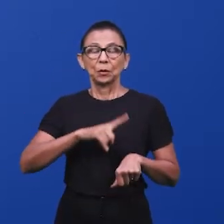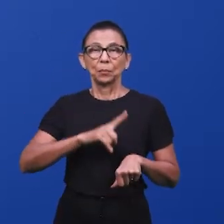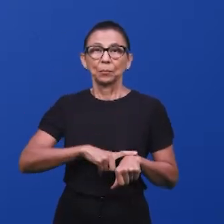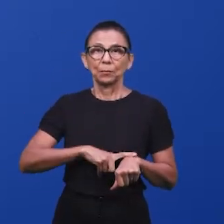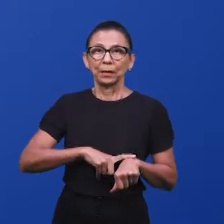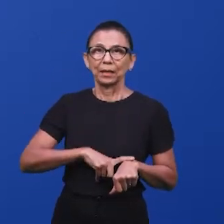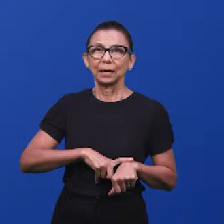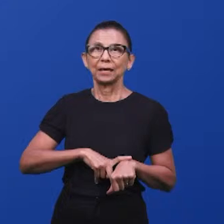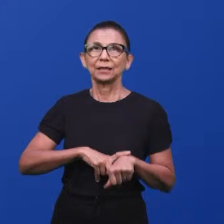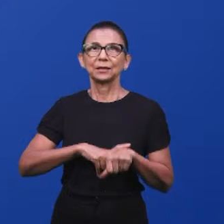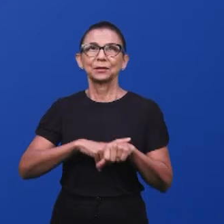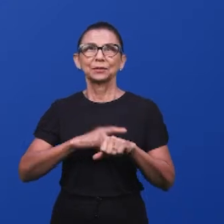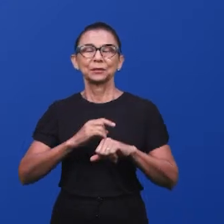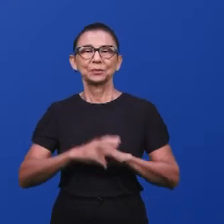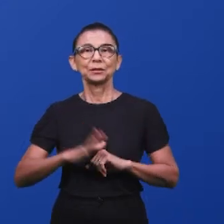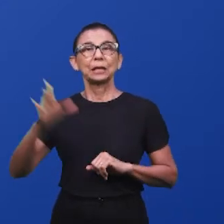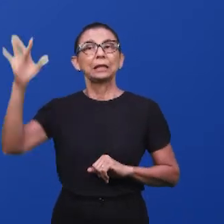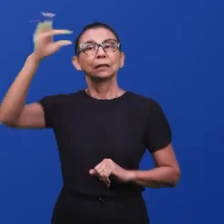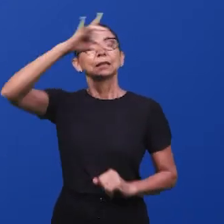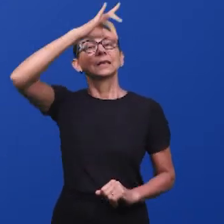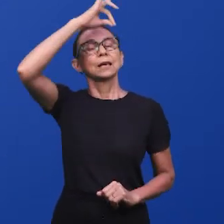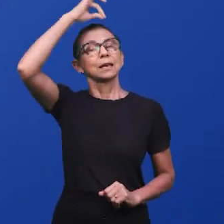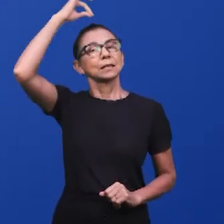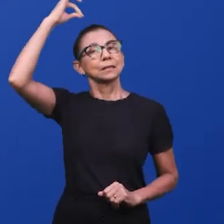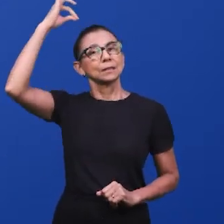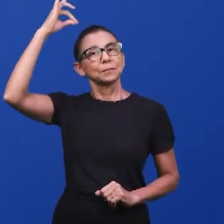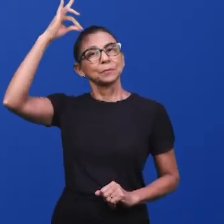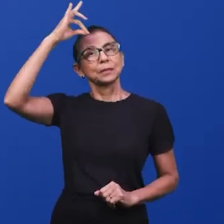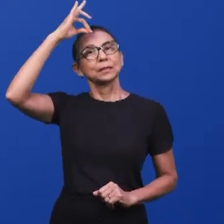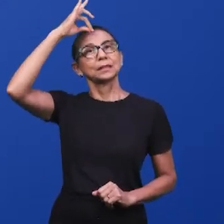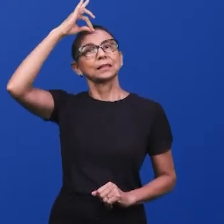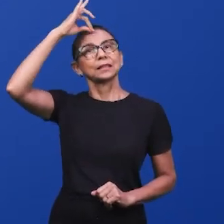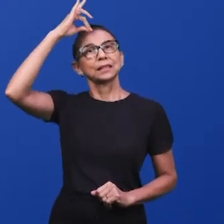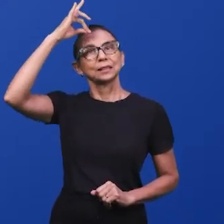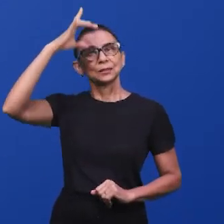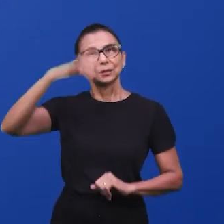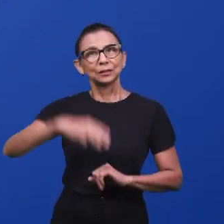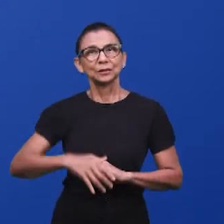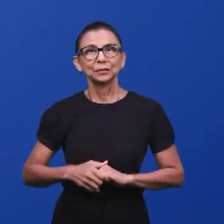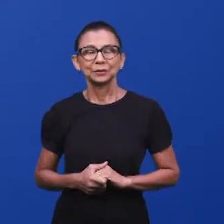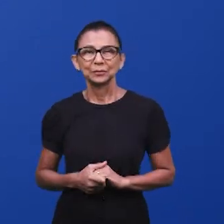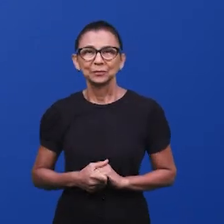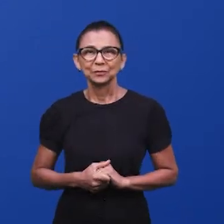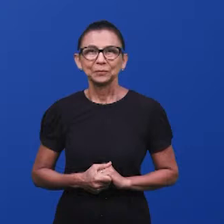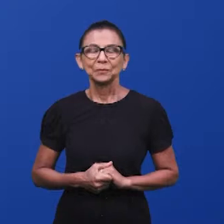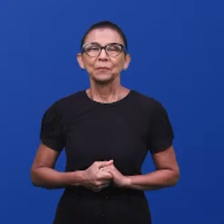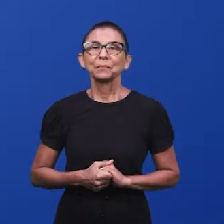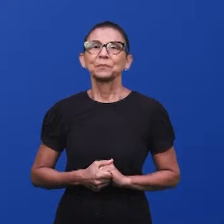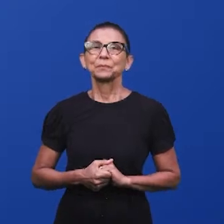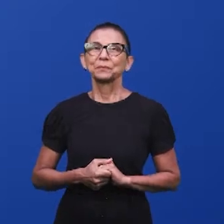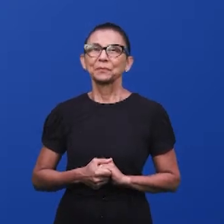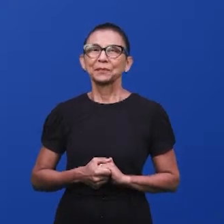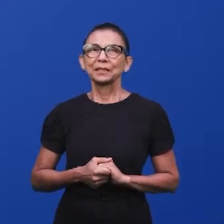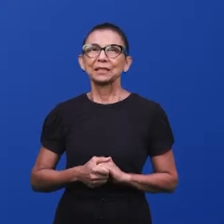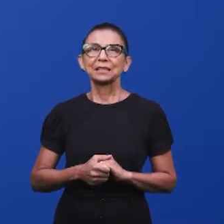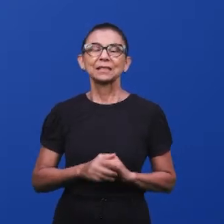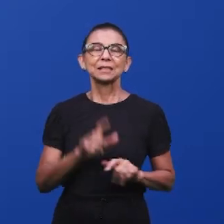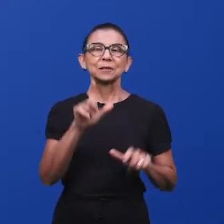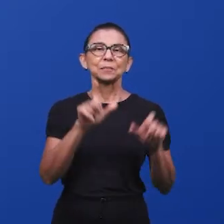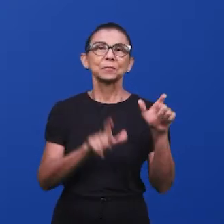um momento que o Espírito Santo está avisando